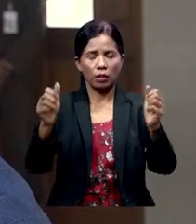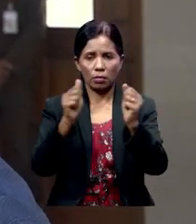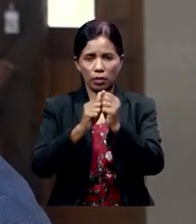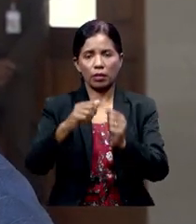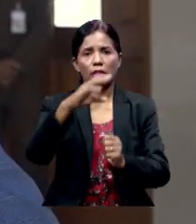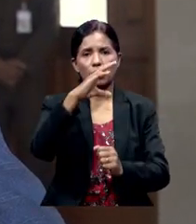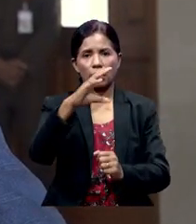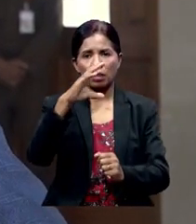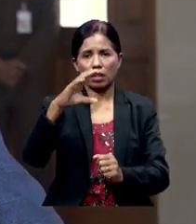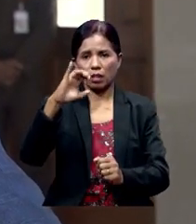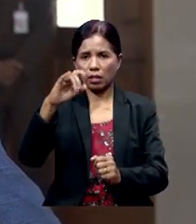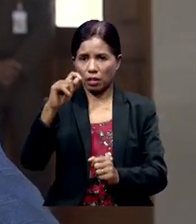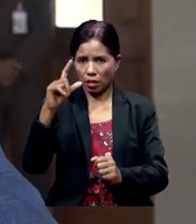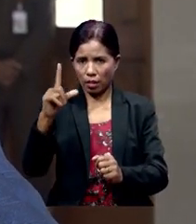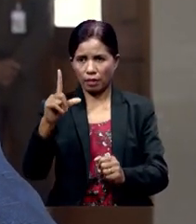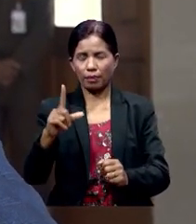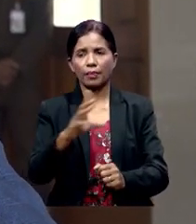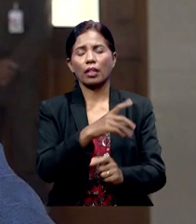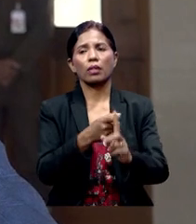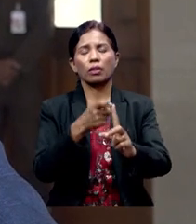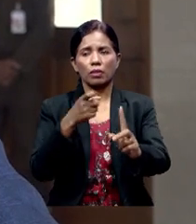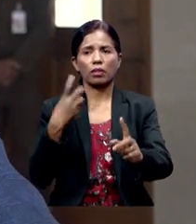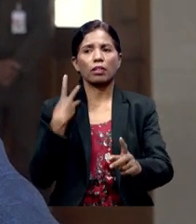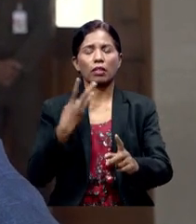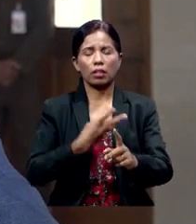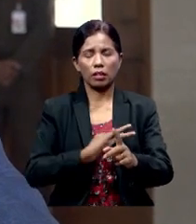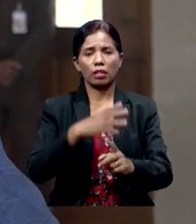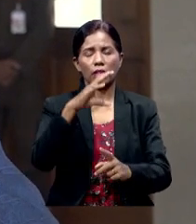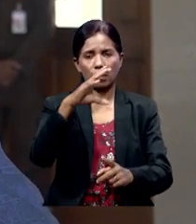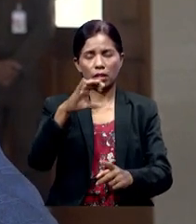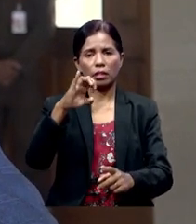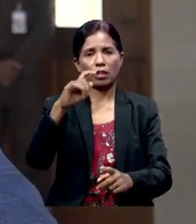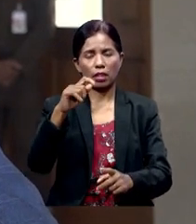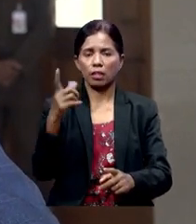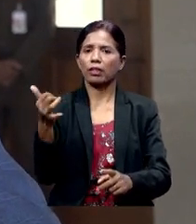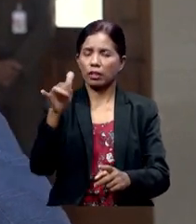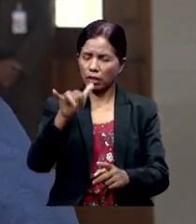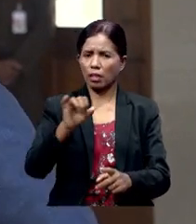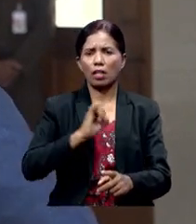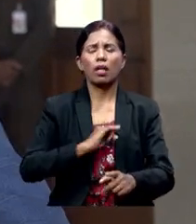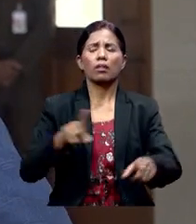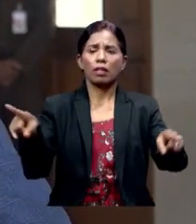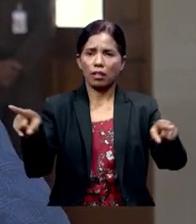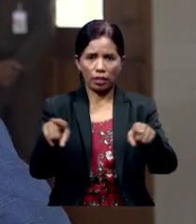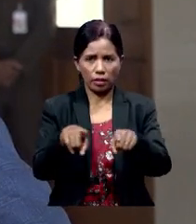CCITL o si Itania Câmara Comércio sira hawa nessa mos